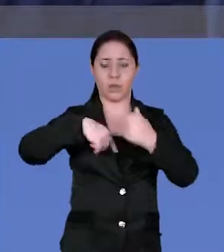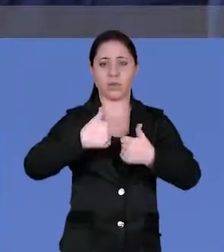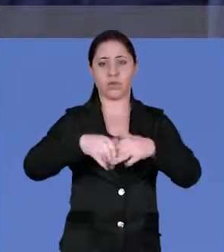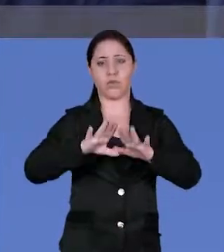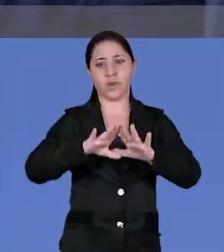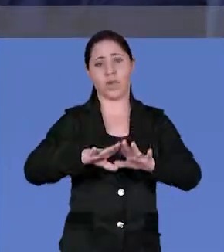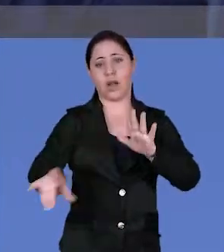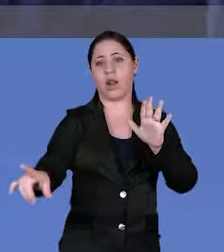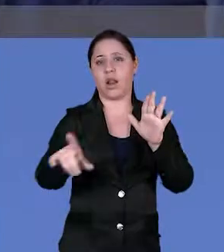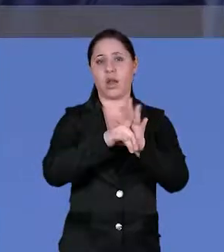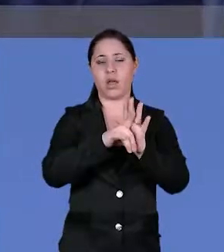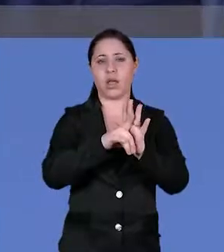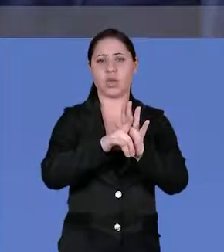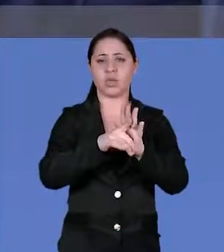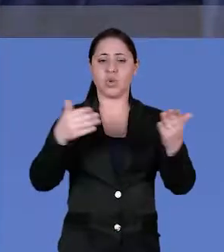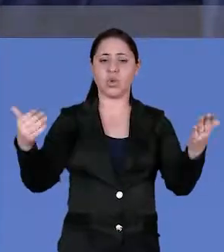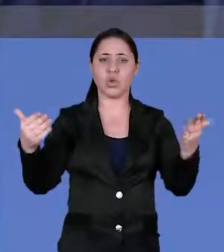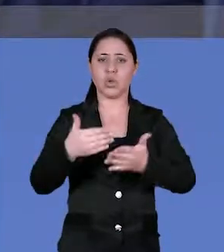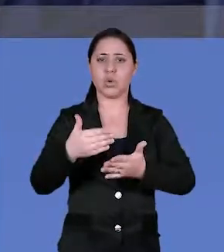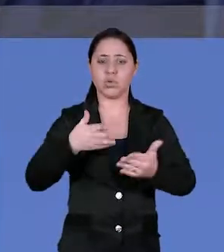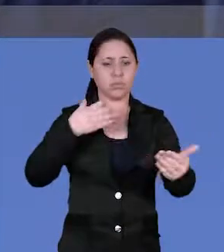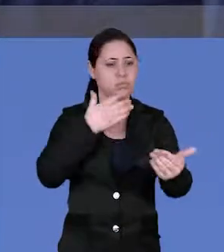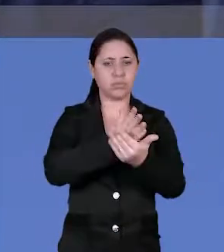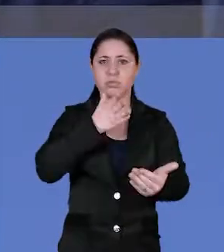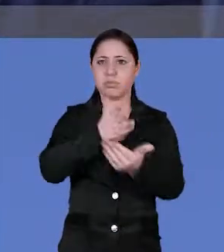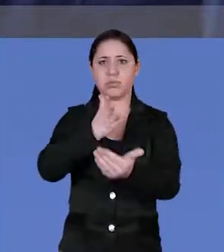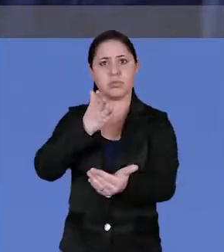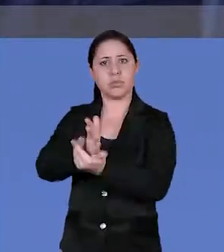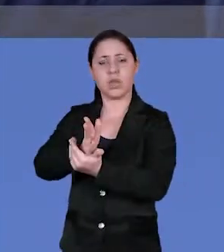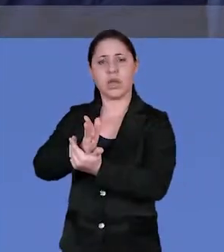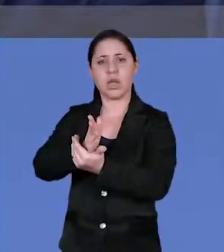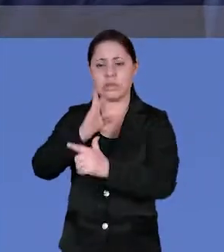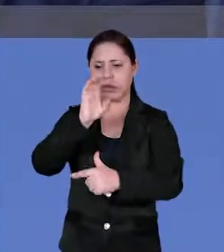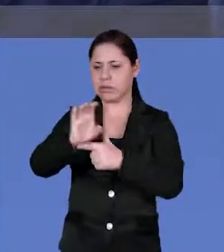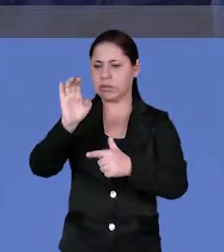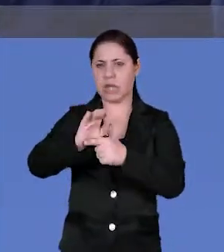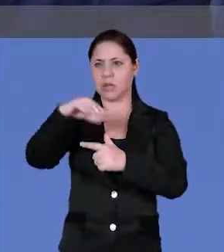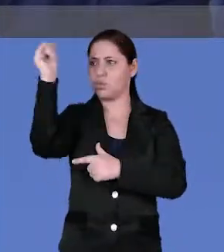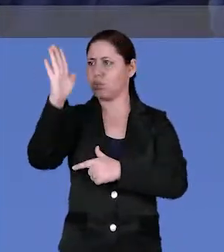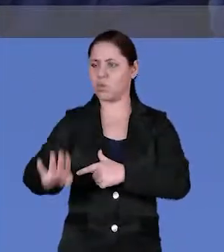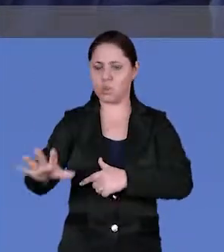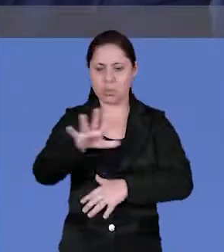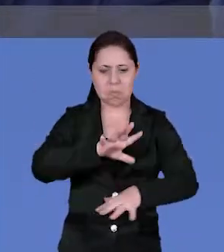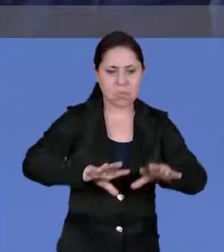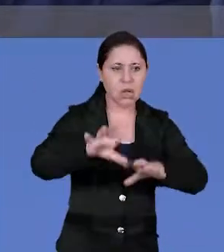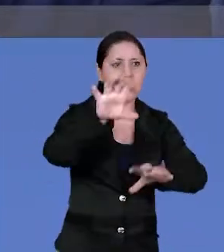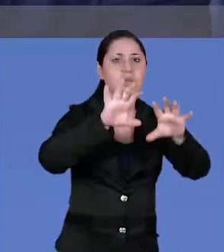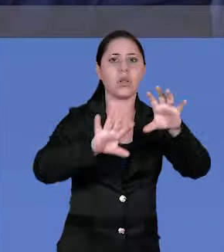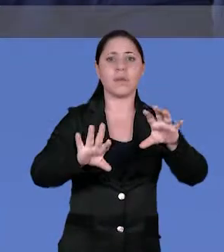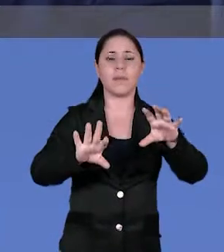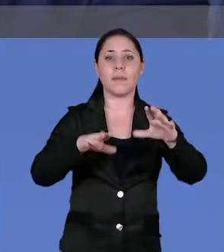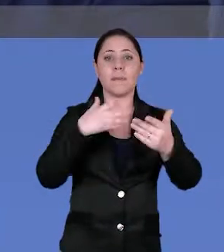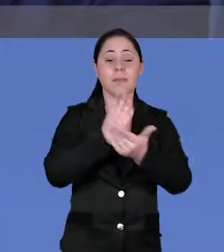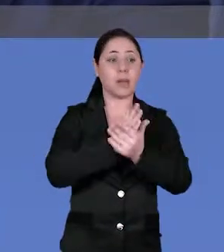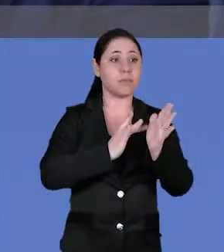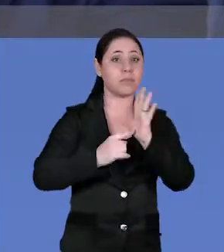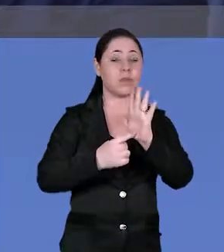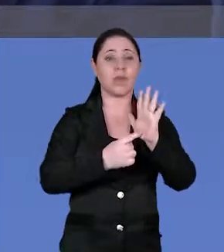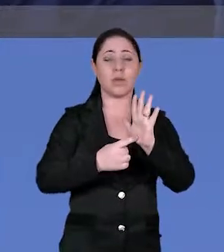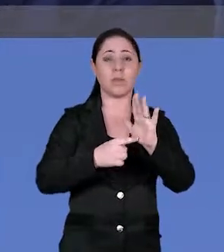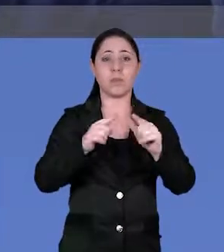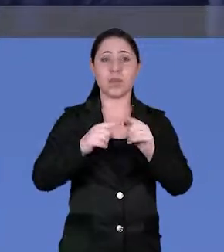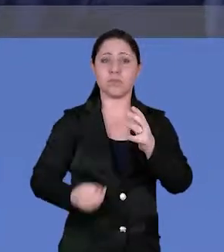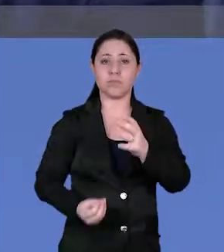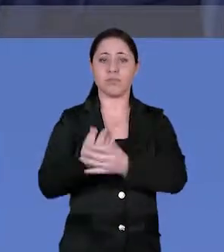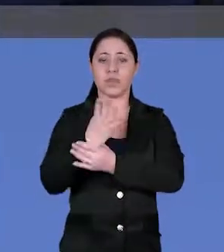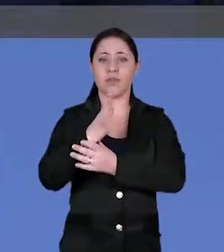colocado como a Lei Arfuche, depois foi retirado o nome, mas que acabou ficando, né, conhecido como a Lei Arfuche, que hoje está sendo aprovado em